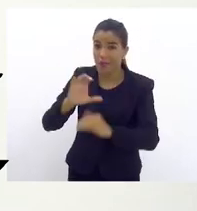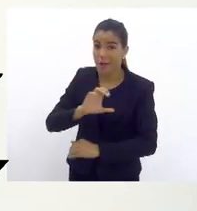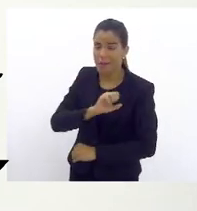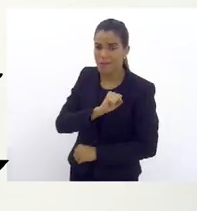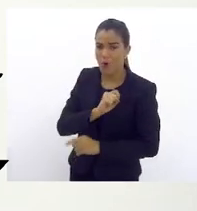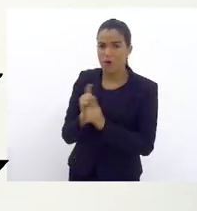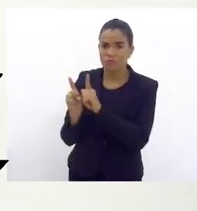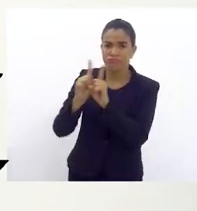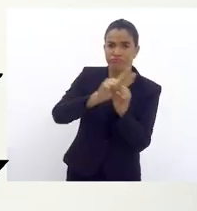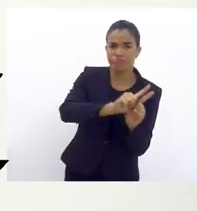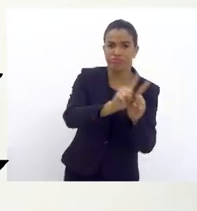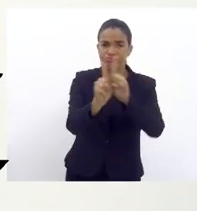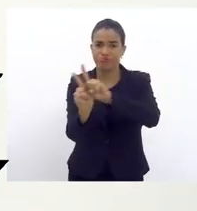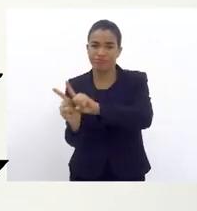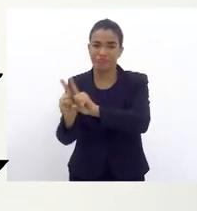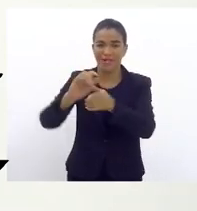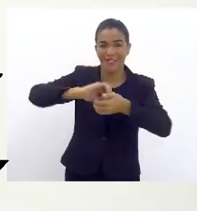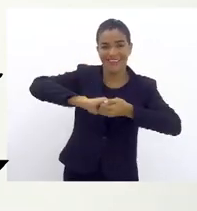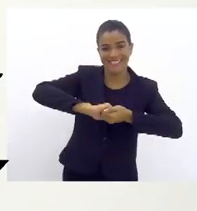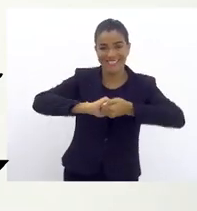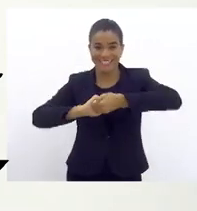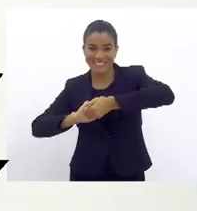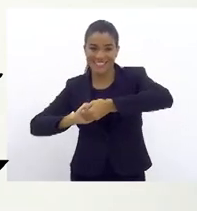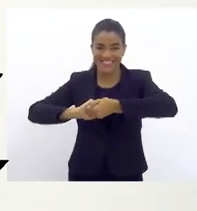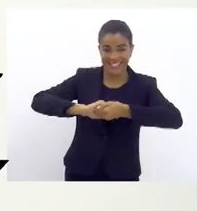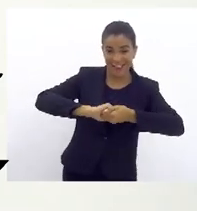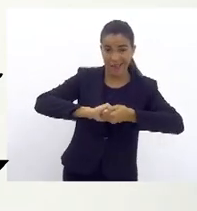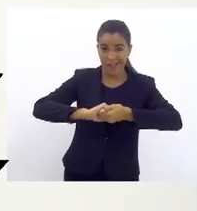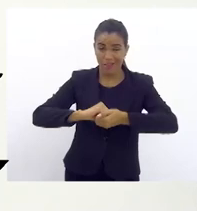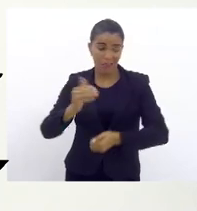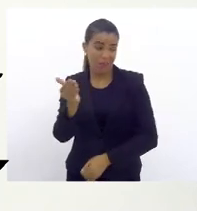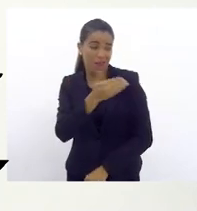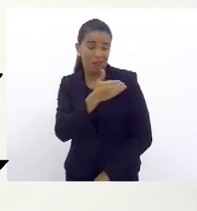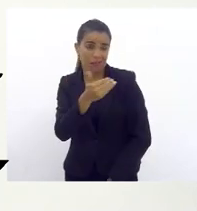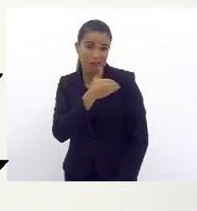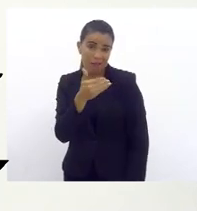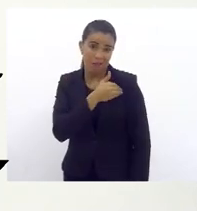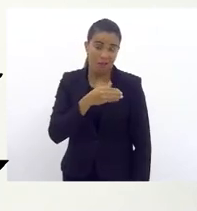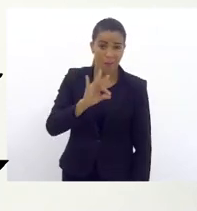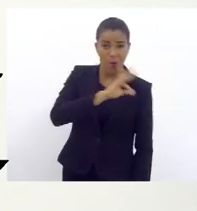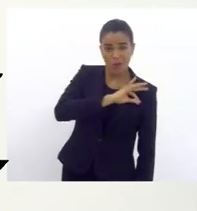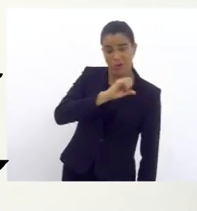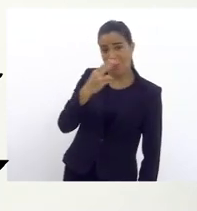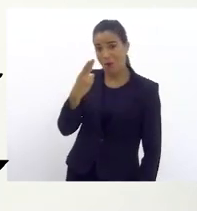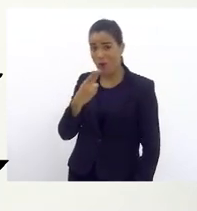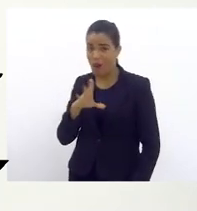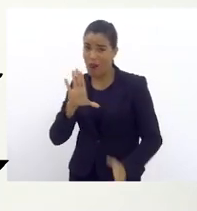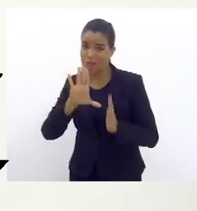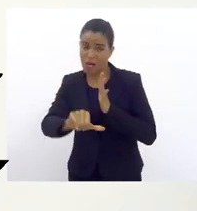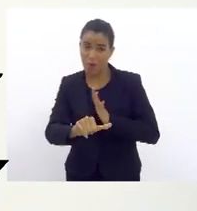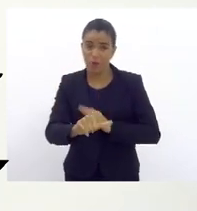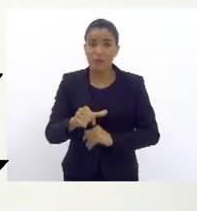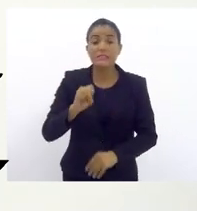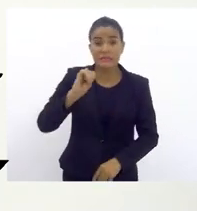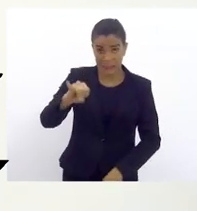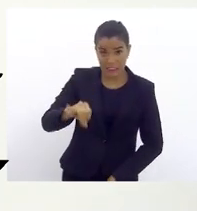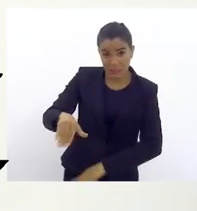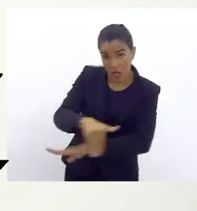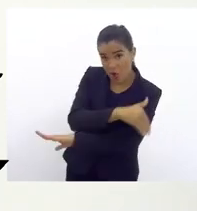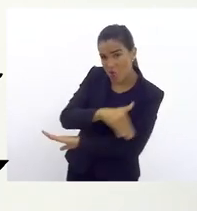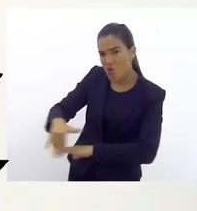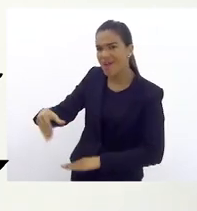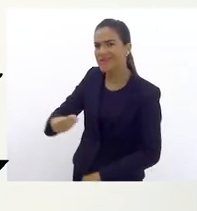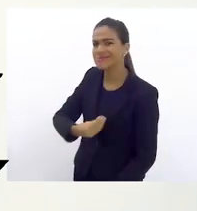caminham feito irmãos sem ser abordado por polícia e ladrão se essa rua existisse